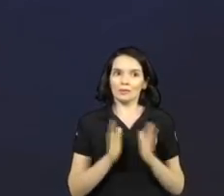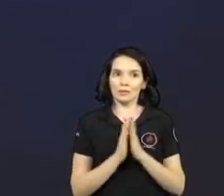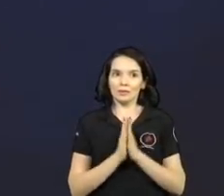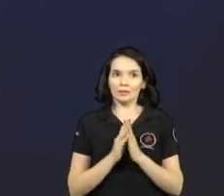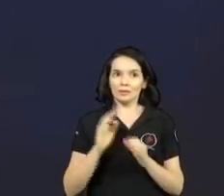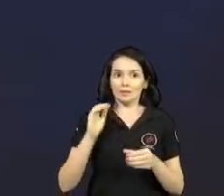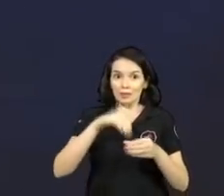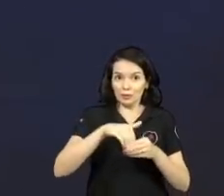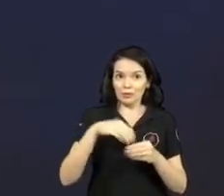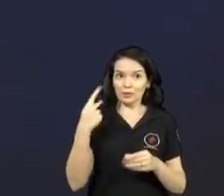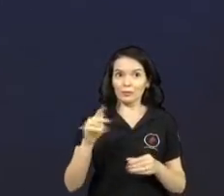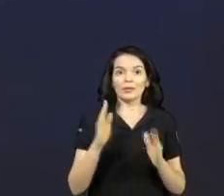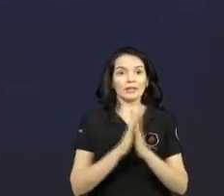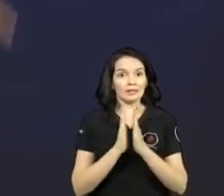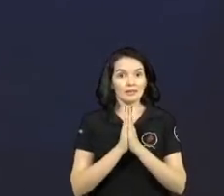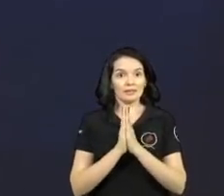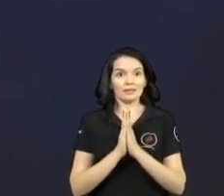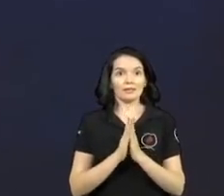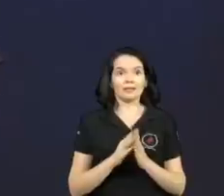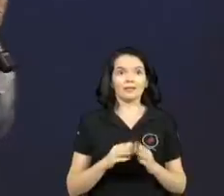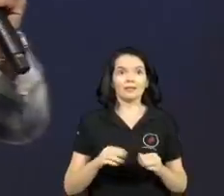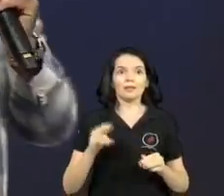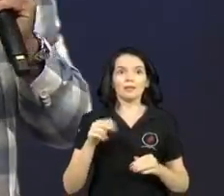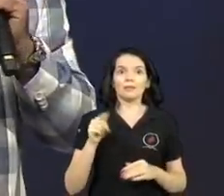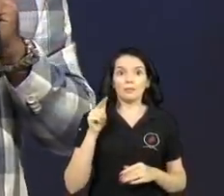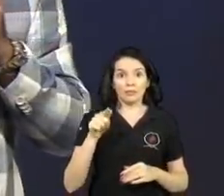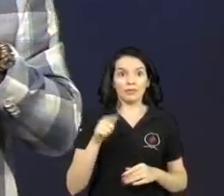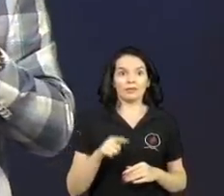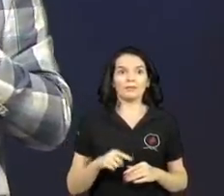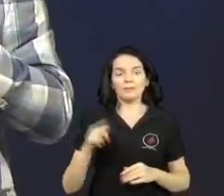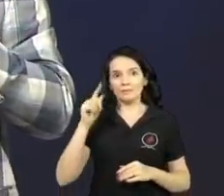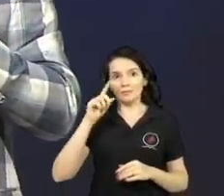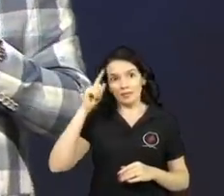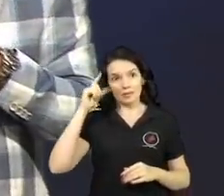Mas Deus manda dizer para você que o tempo está terminando.